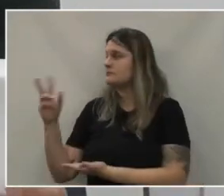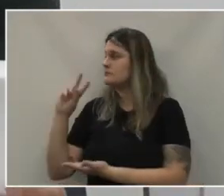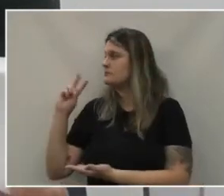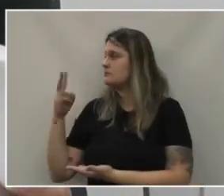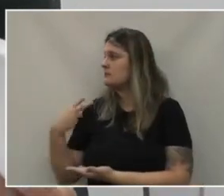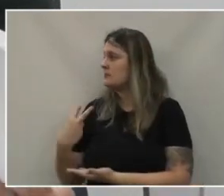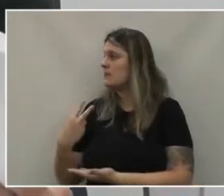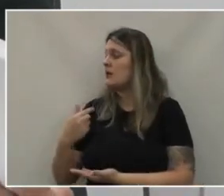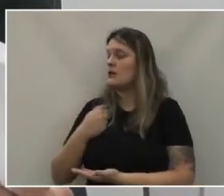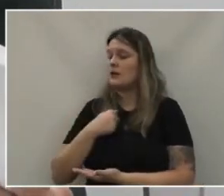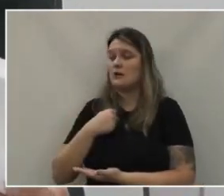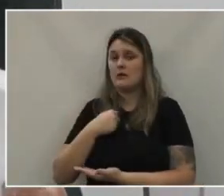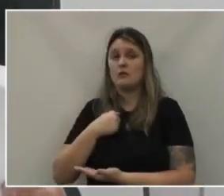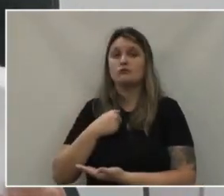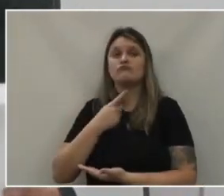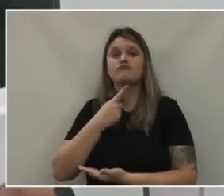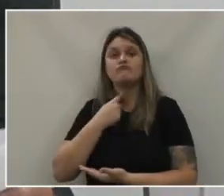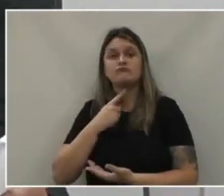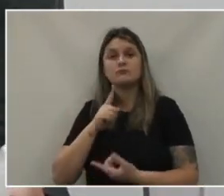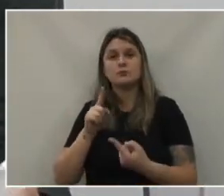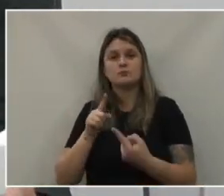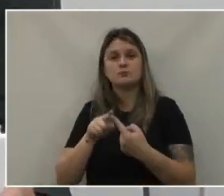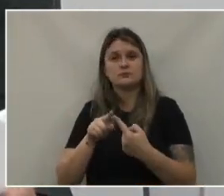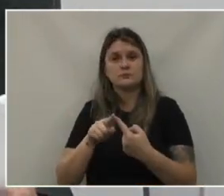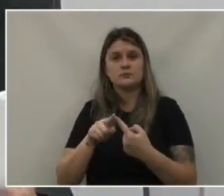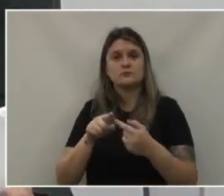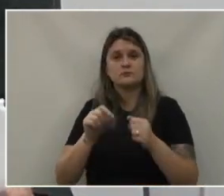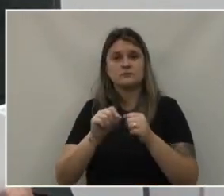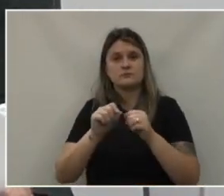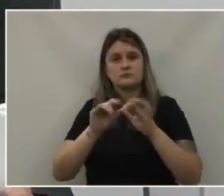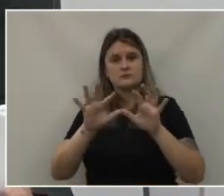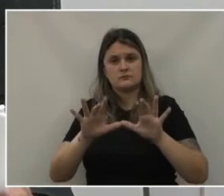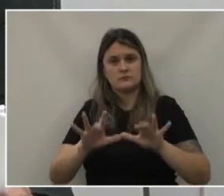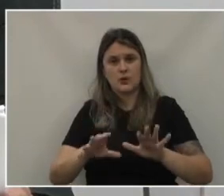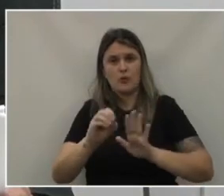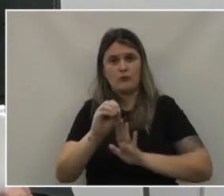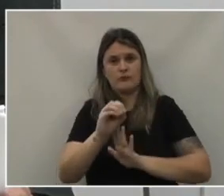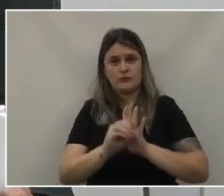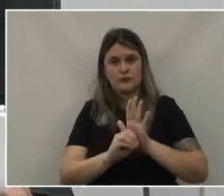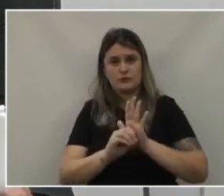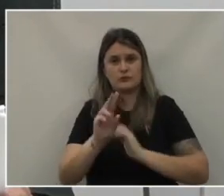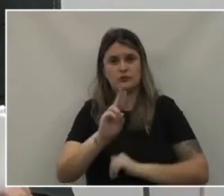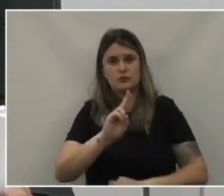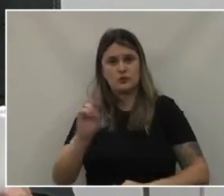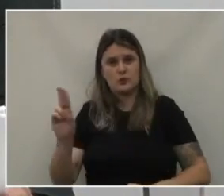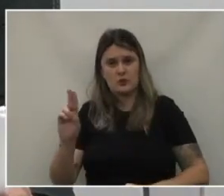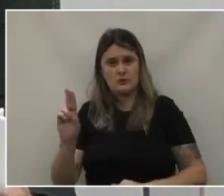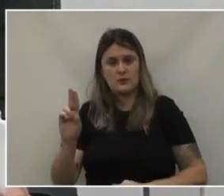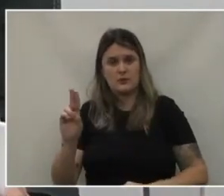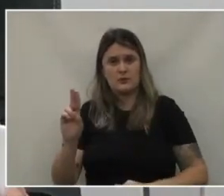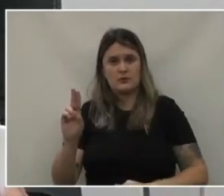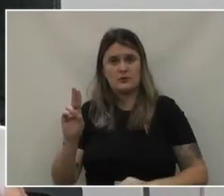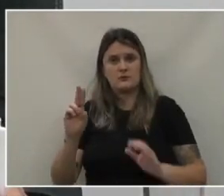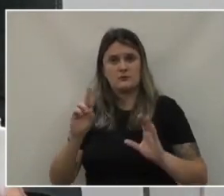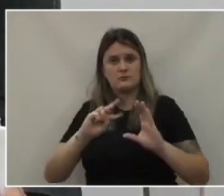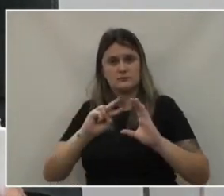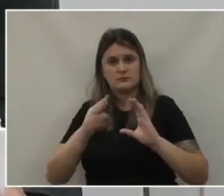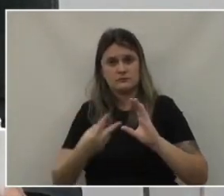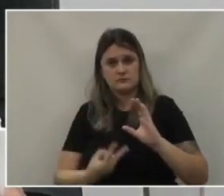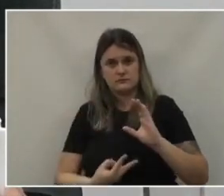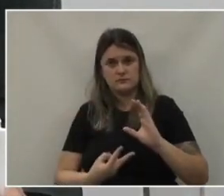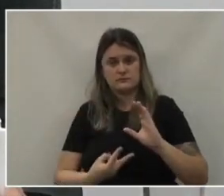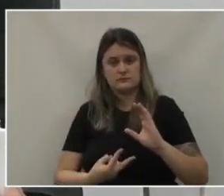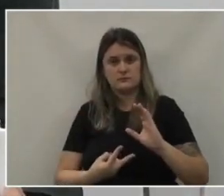que tive a iniciativa de redigir um ofício em nome aqui da Câmara